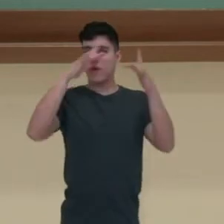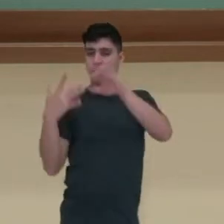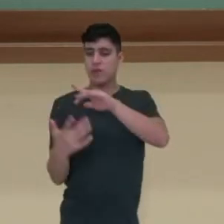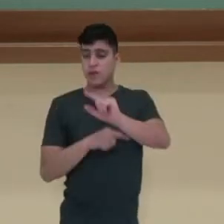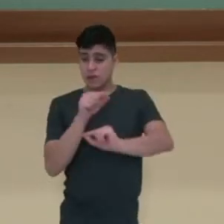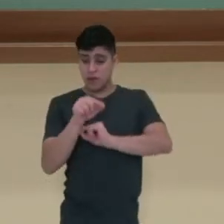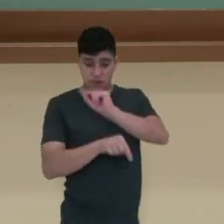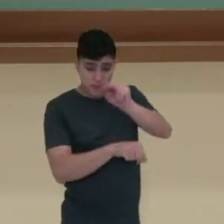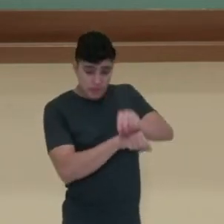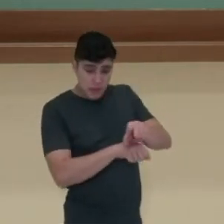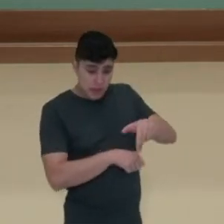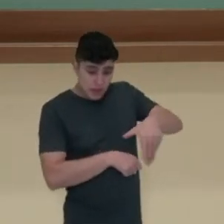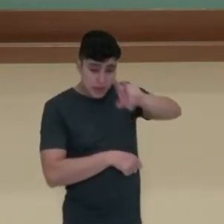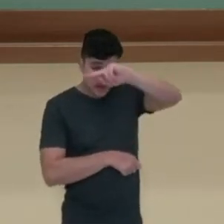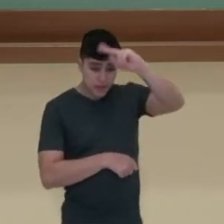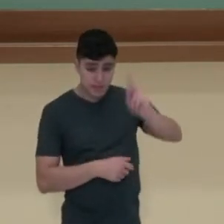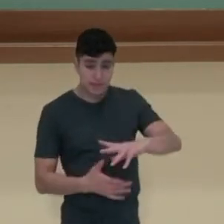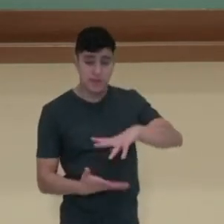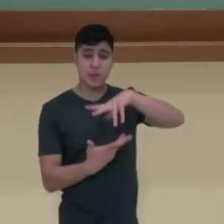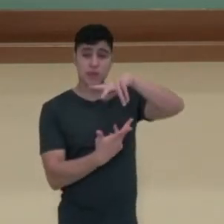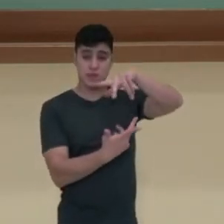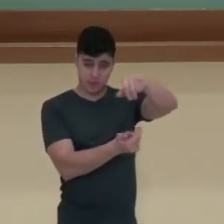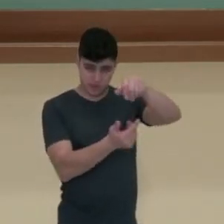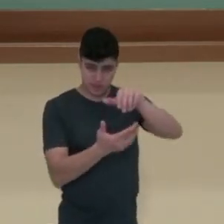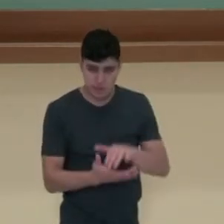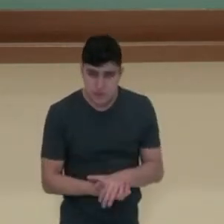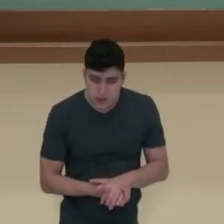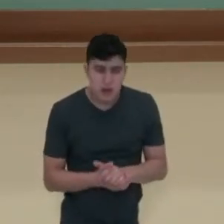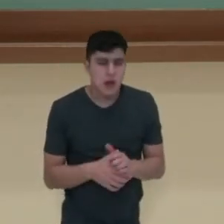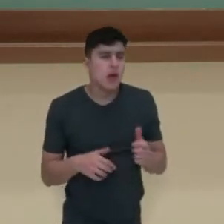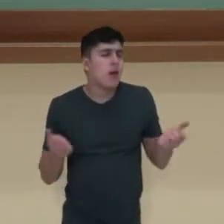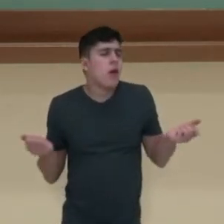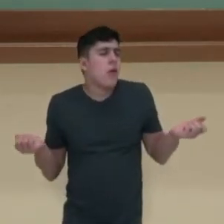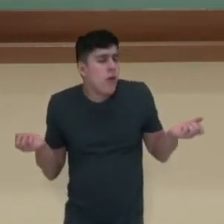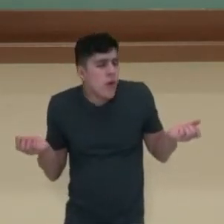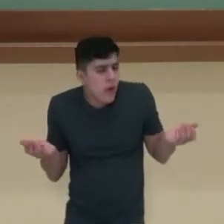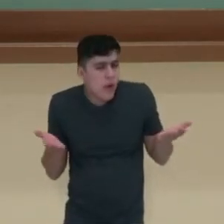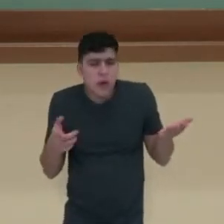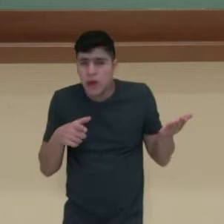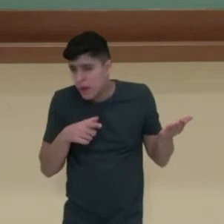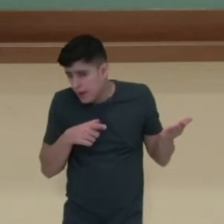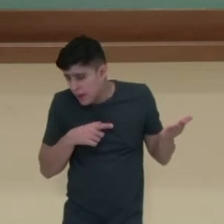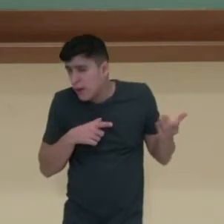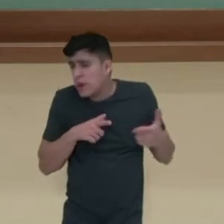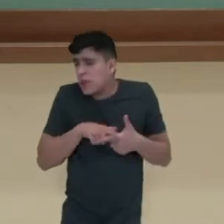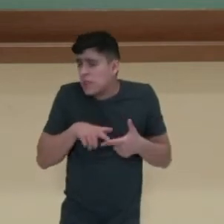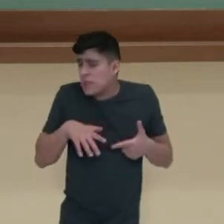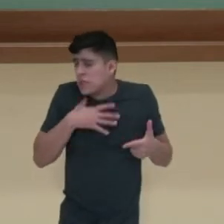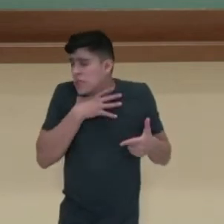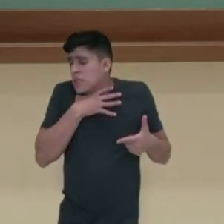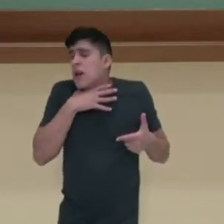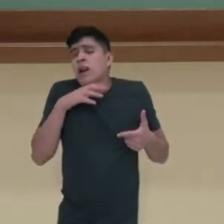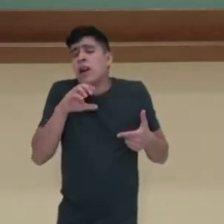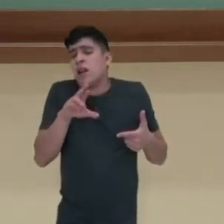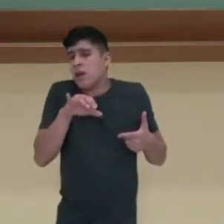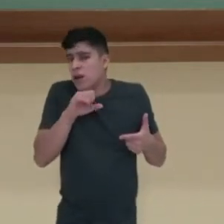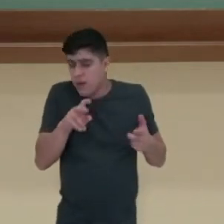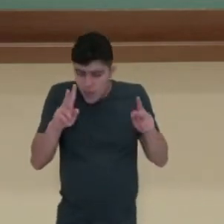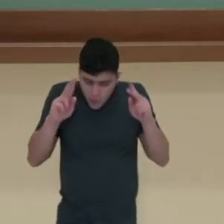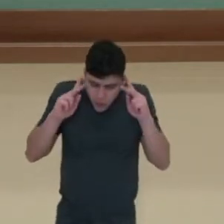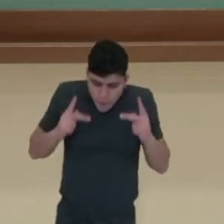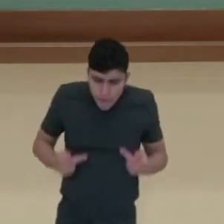a manutenção da paz no mundo. Nós estamos vivendo atualmente uma grande crise